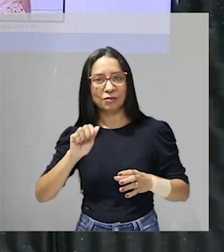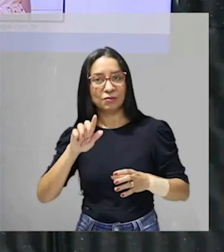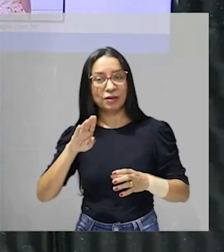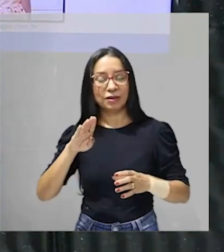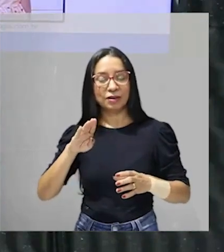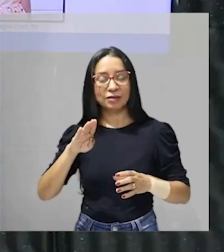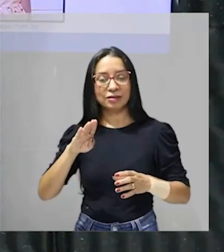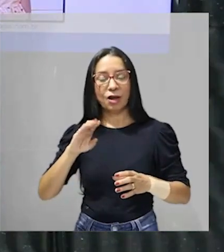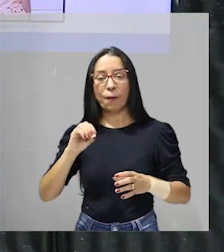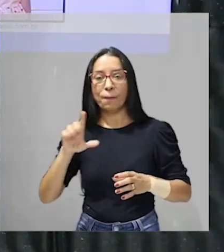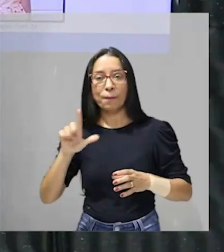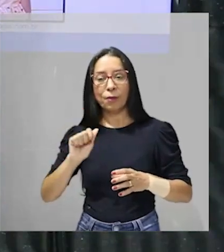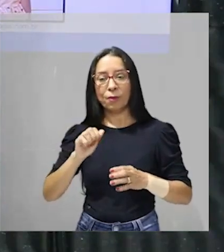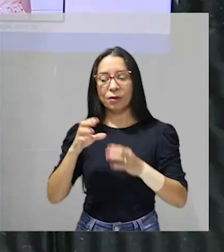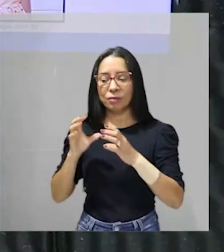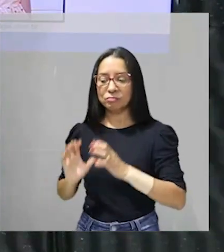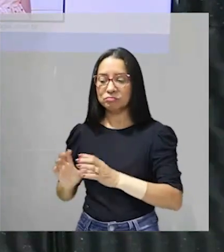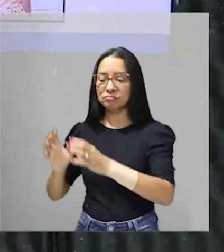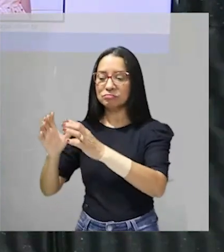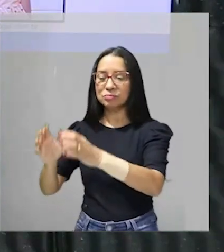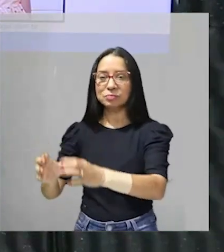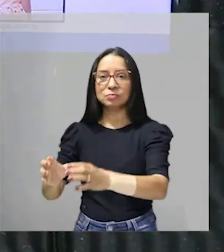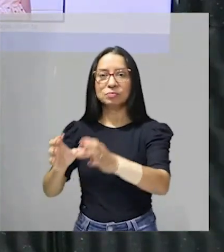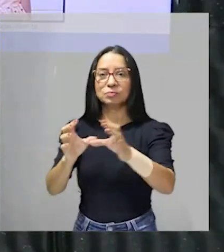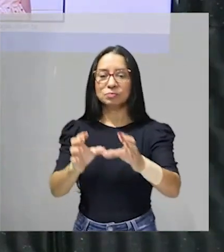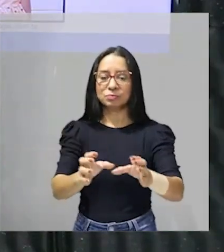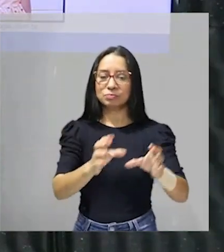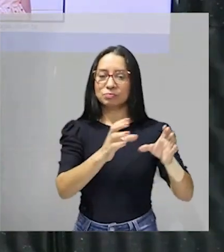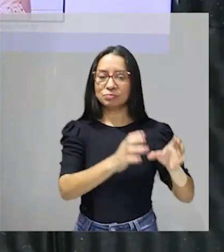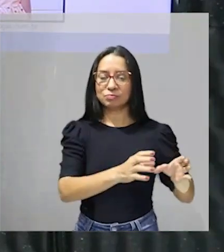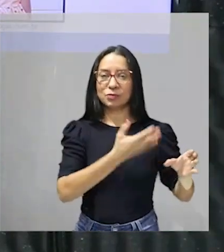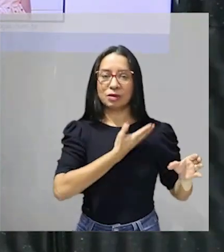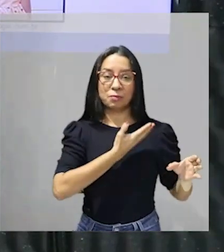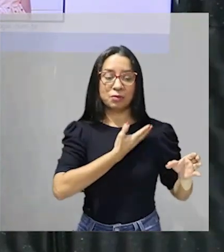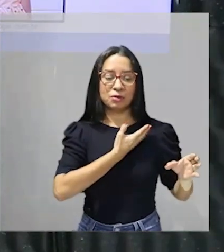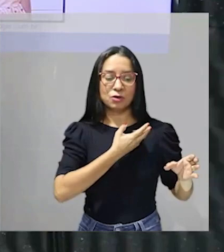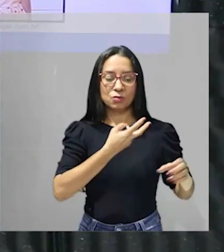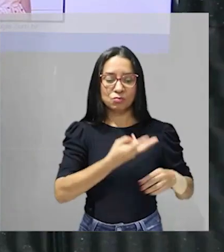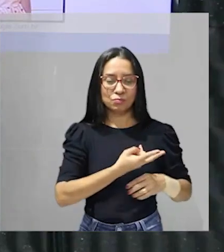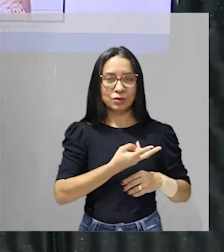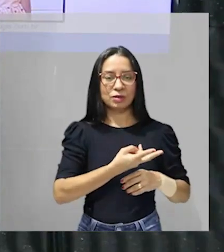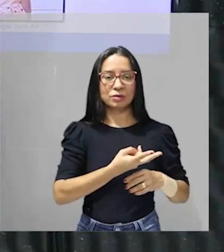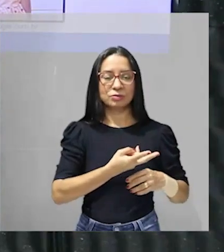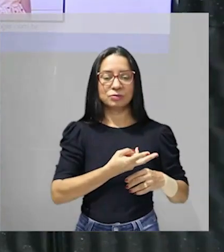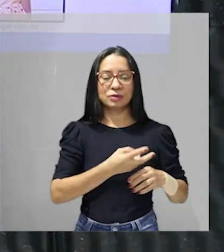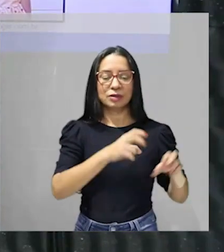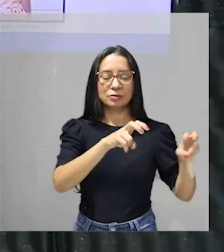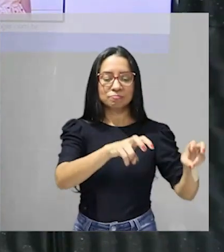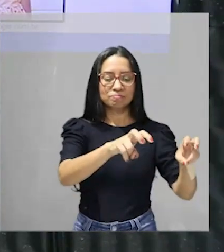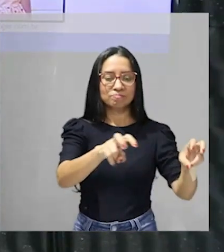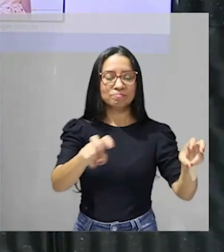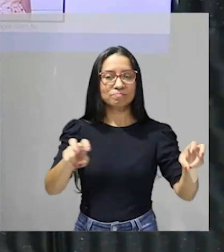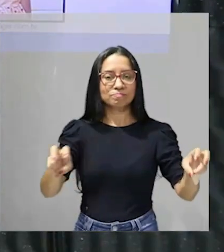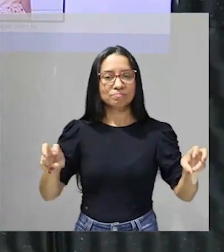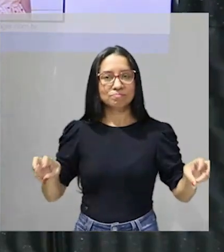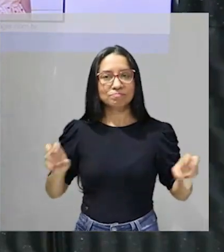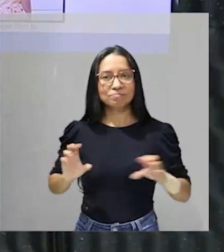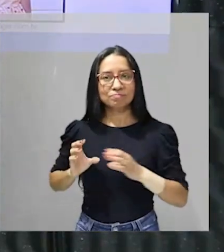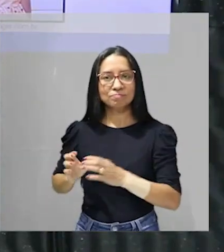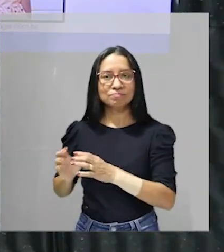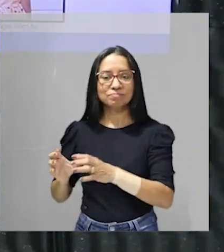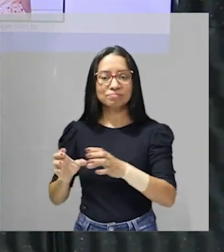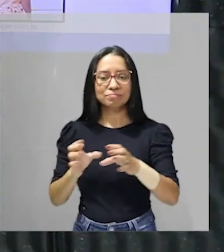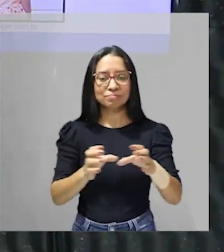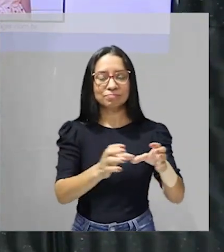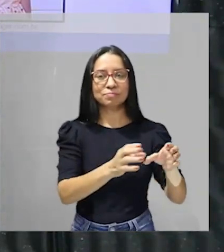vocês tinham que passar a bola um para o para o coleguinha que estava ao lado e essa bolinha ia girando de um rodando